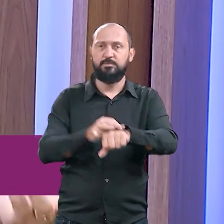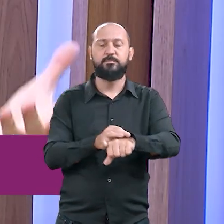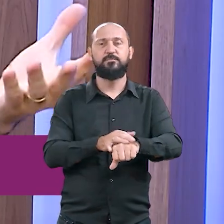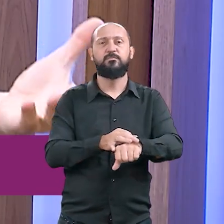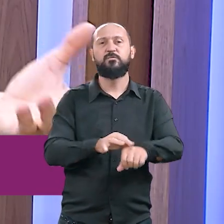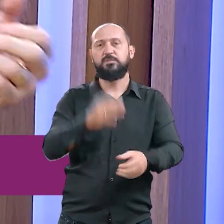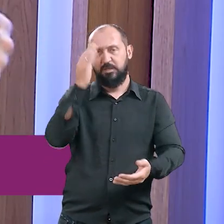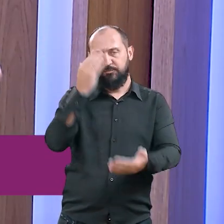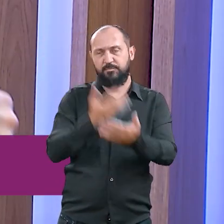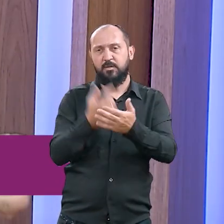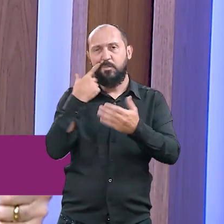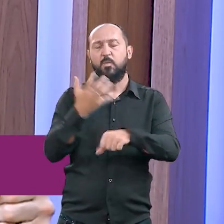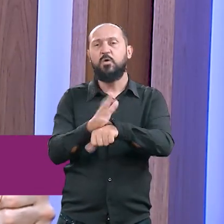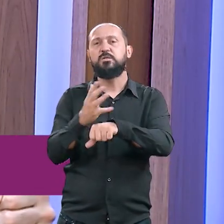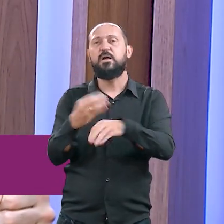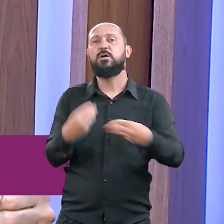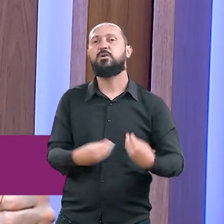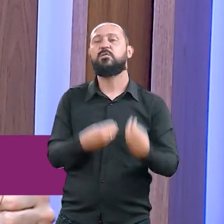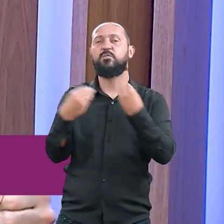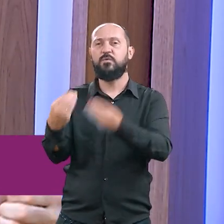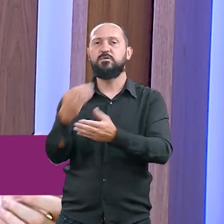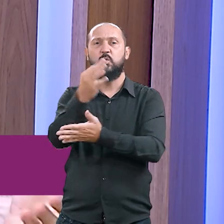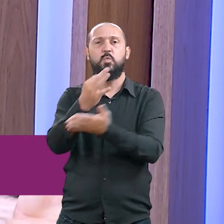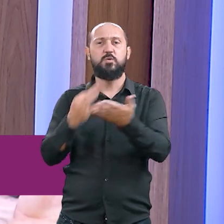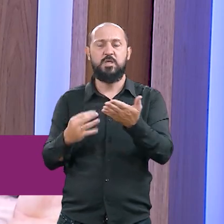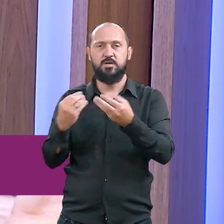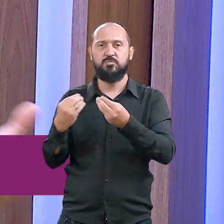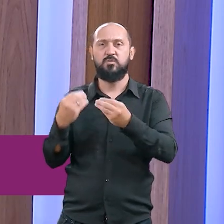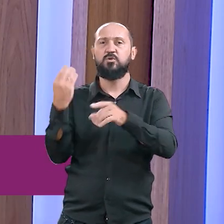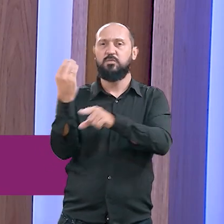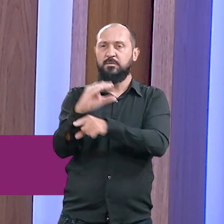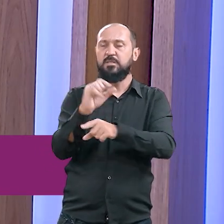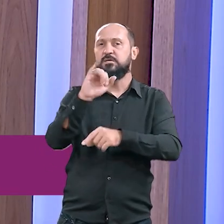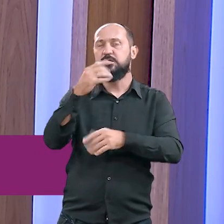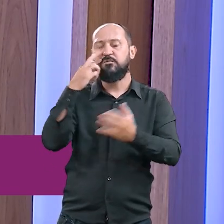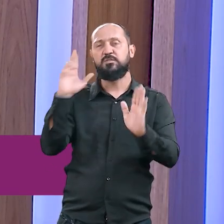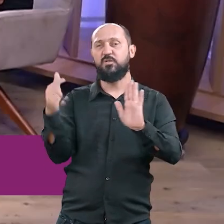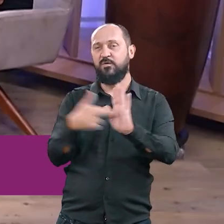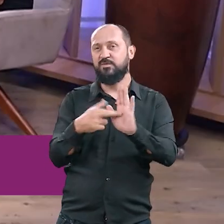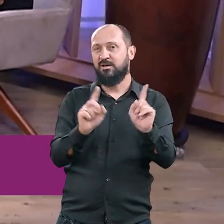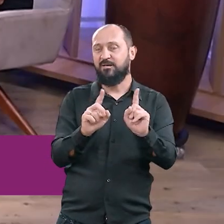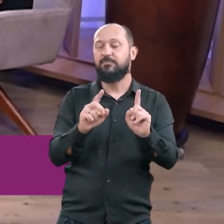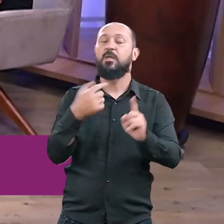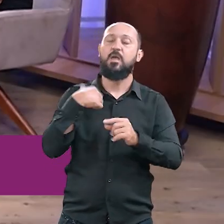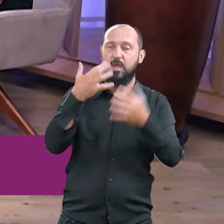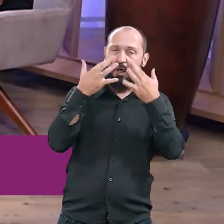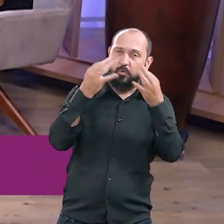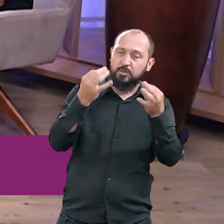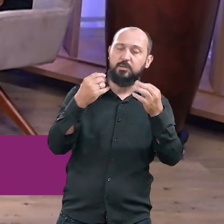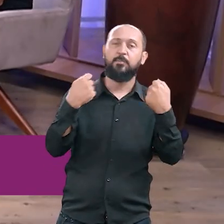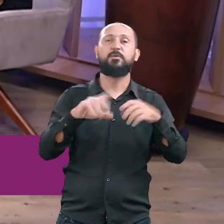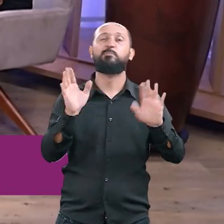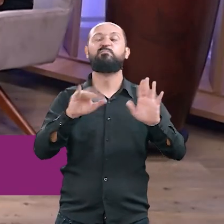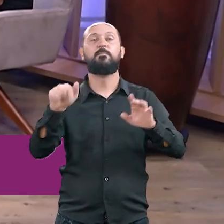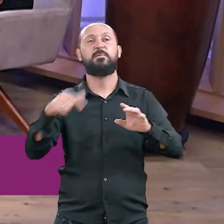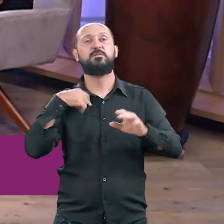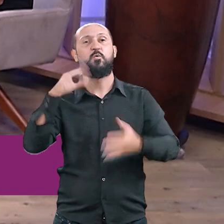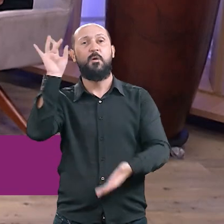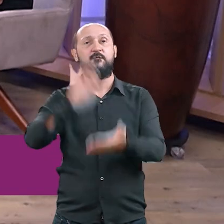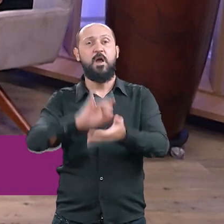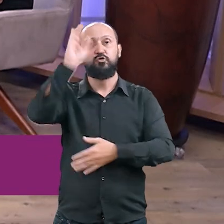ChatGPT, pergunto lá sobre quem foram os medalhistas brasileiros nas Olimpíadas, não confiro e publico na redação. Seria uma rede